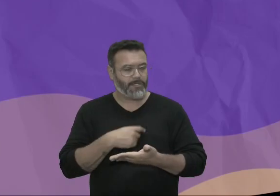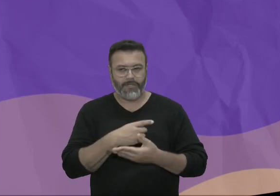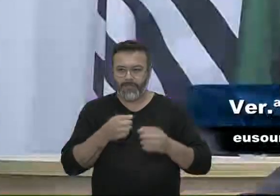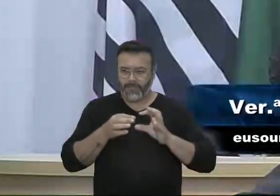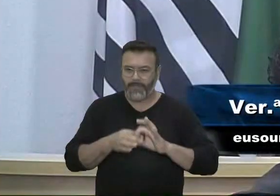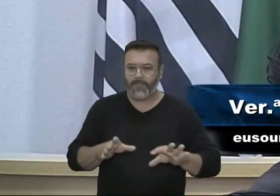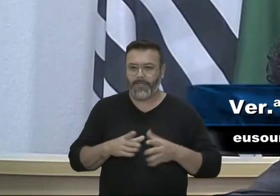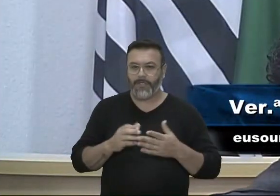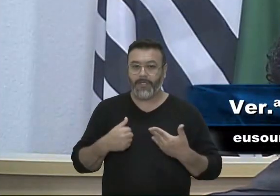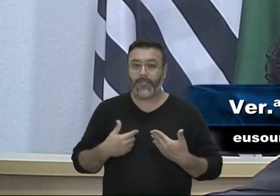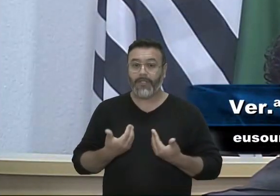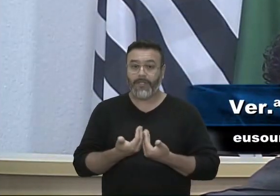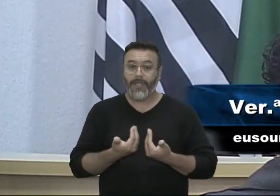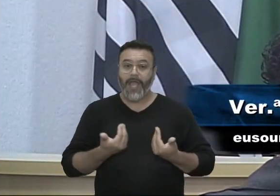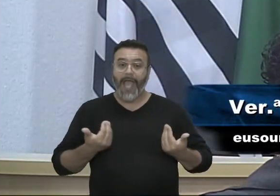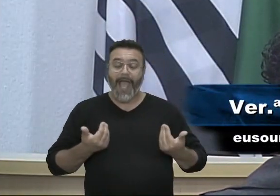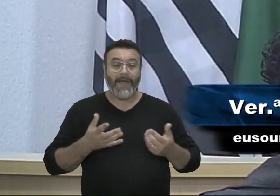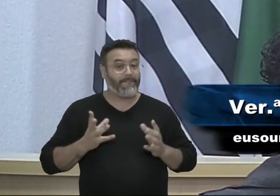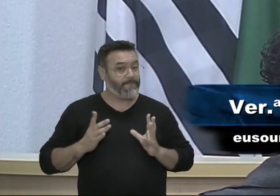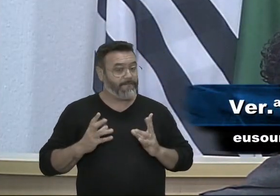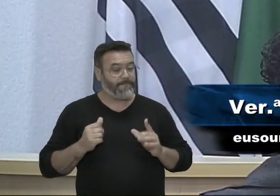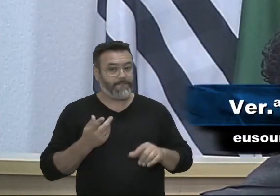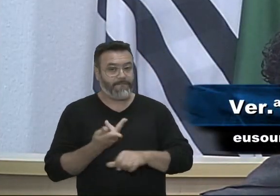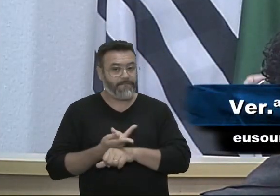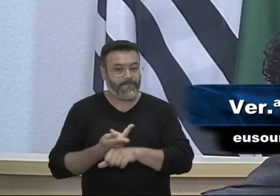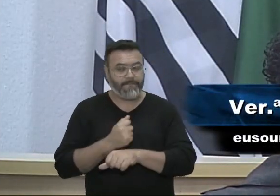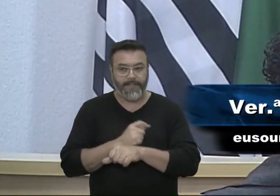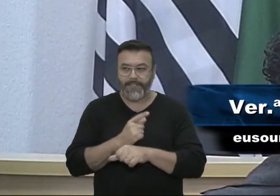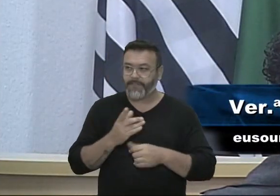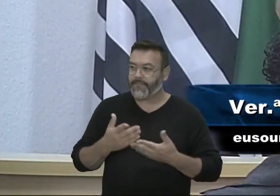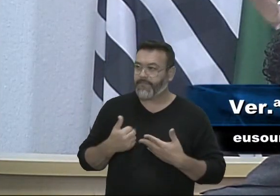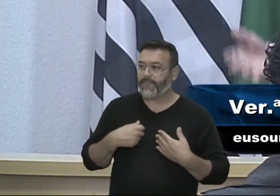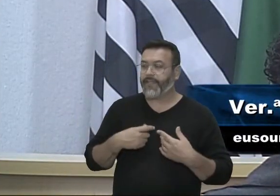em recesso das sessões ordinárias e